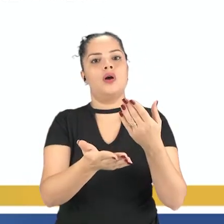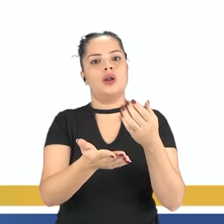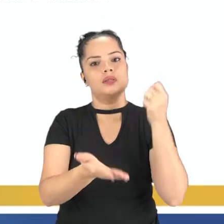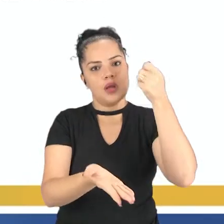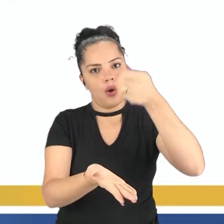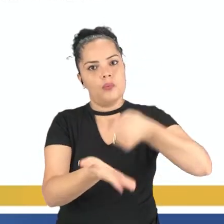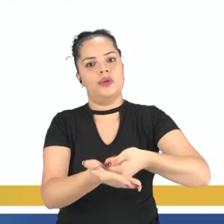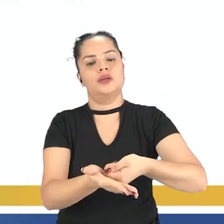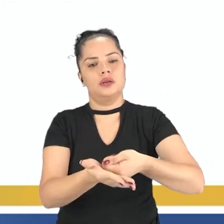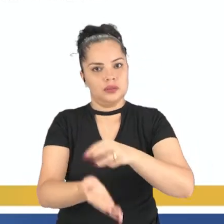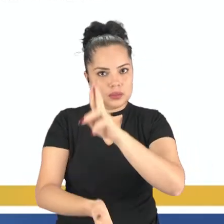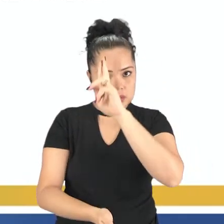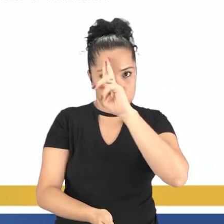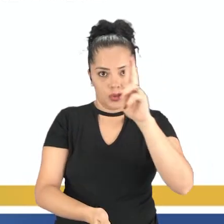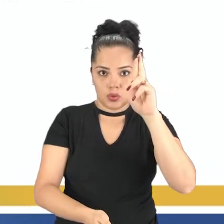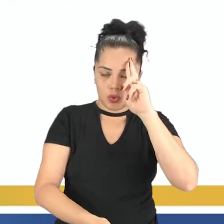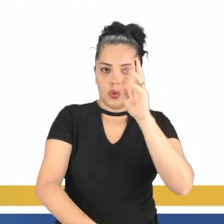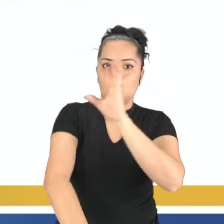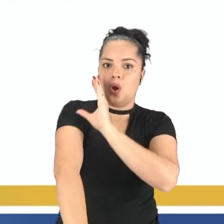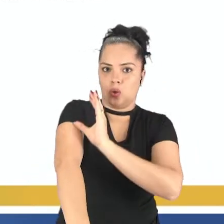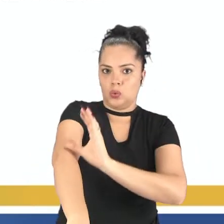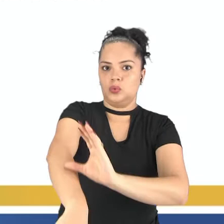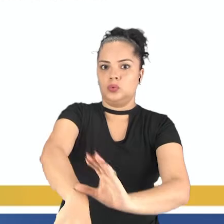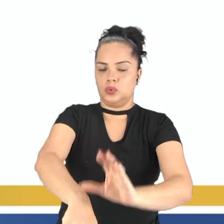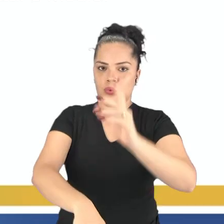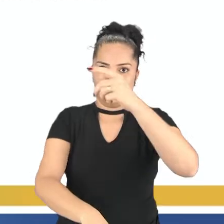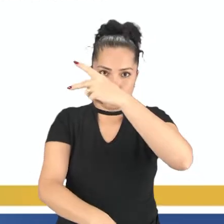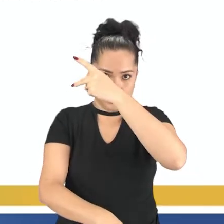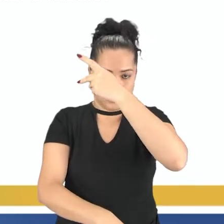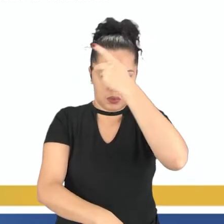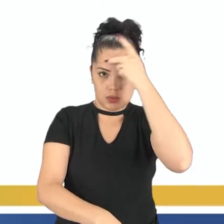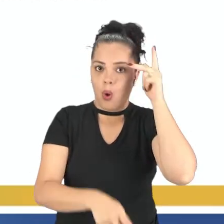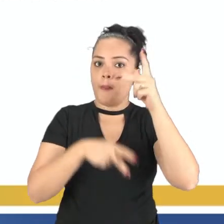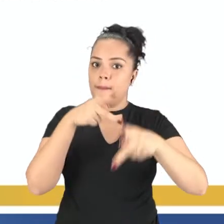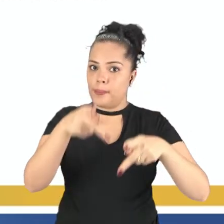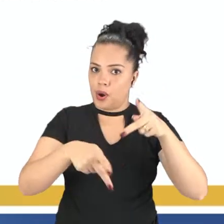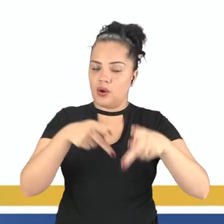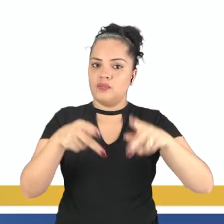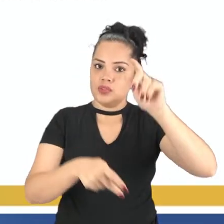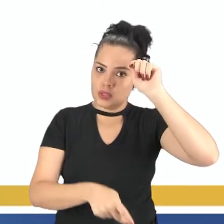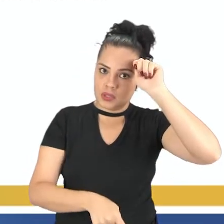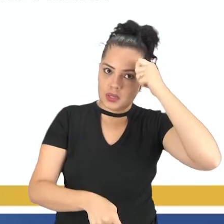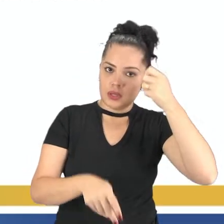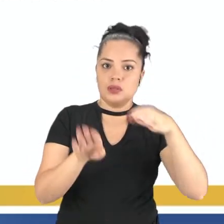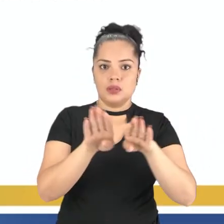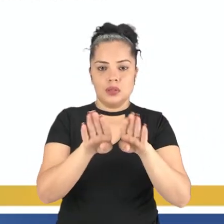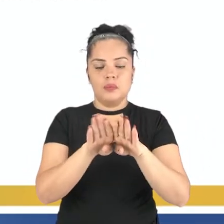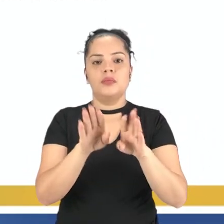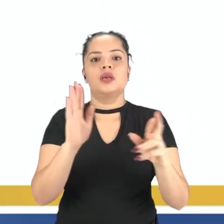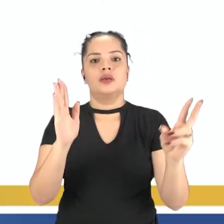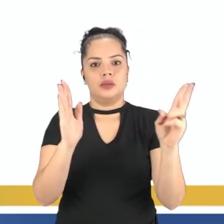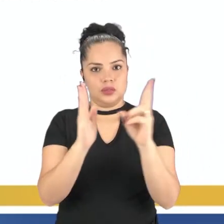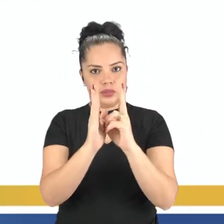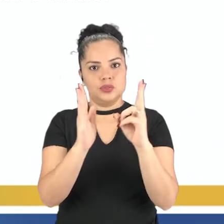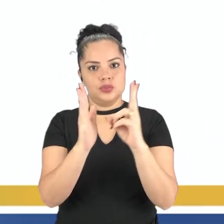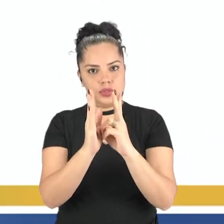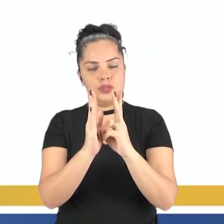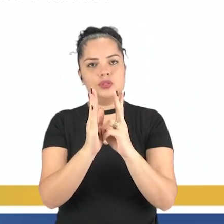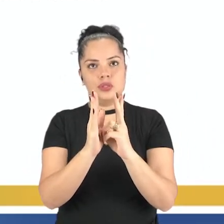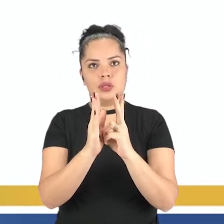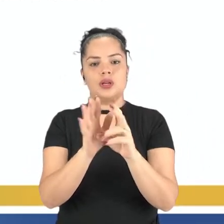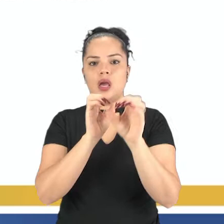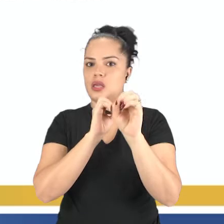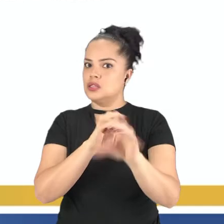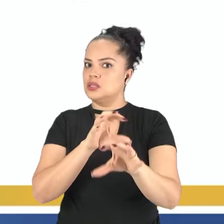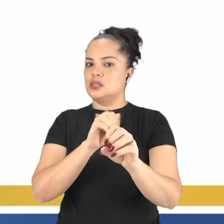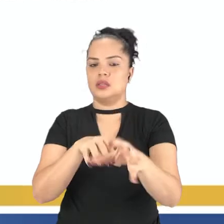temática História e Cultura Afro-Brasileira e Indígena. Isso implica a necessidade de abordar a temática em questão no ensino